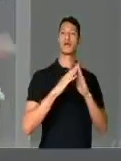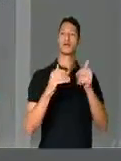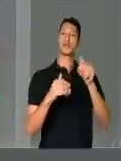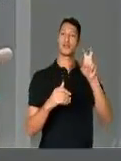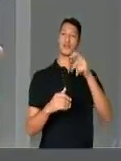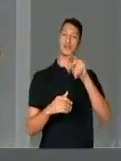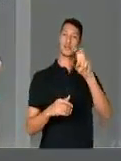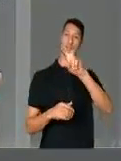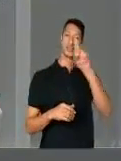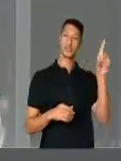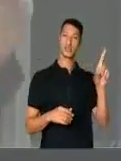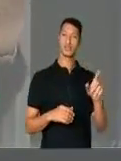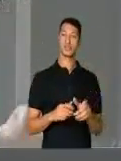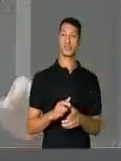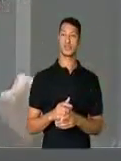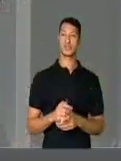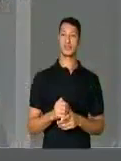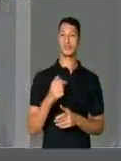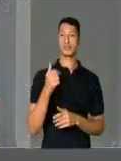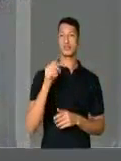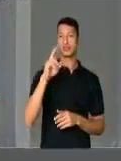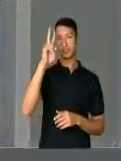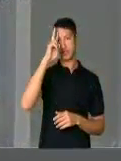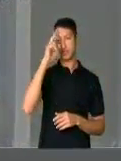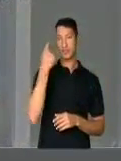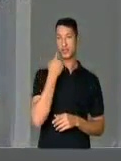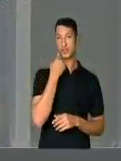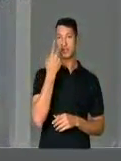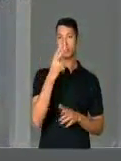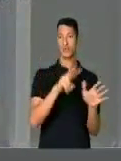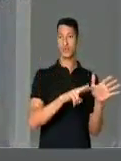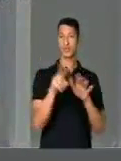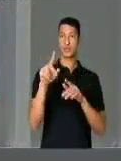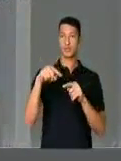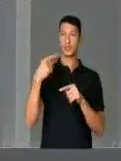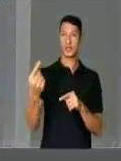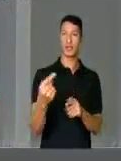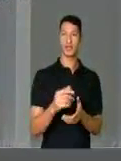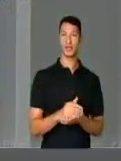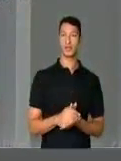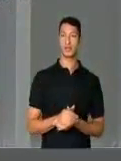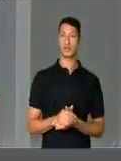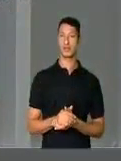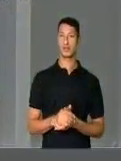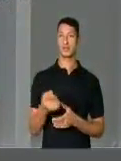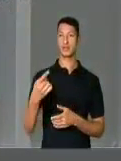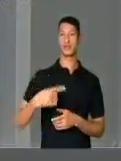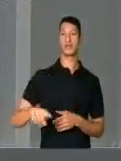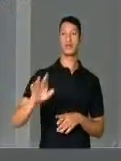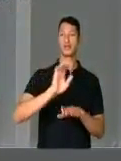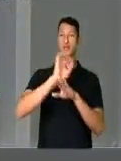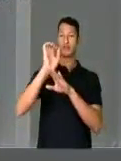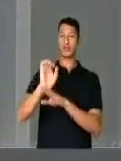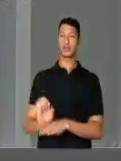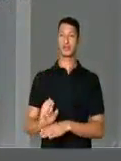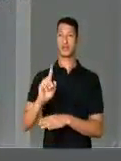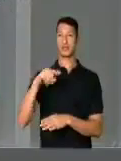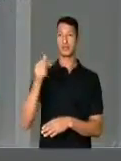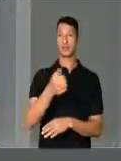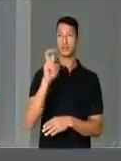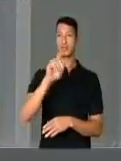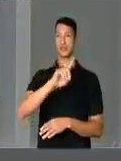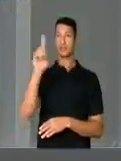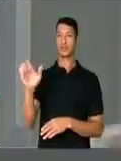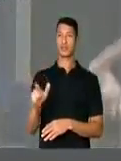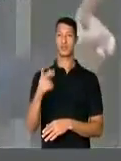de 15 em 15 dias, um mês, segunda a sexta, 2 semanas seguidas, indo para os seus estados depois